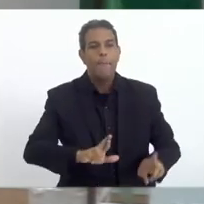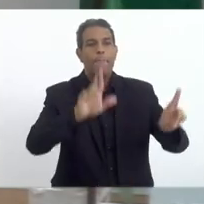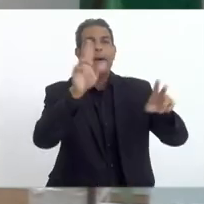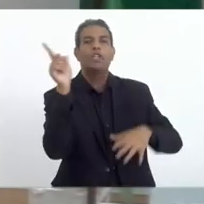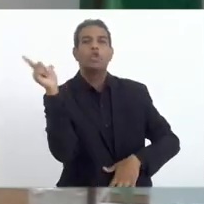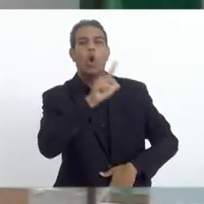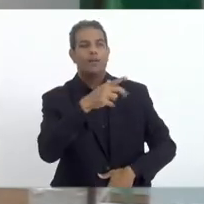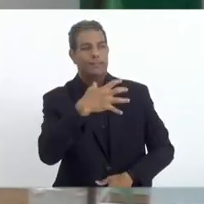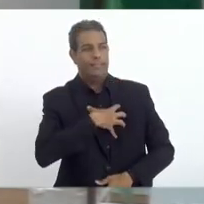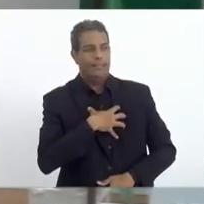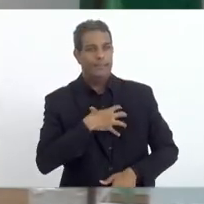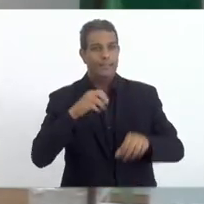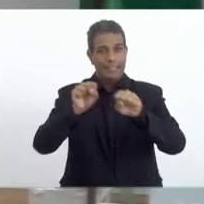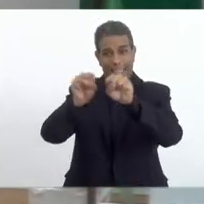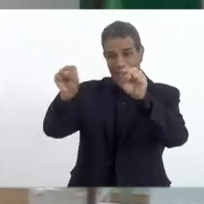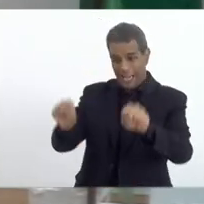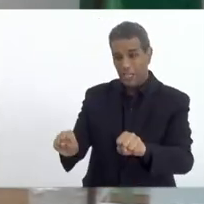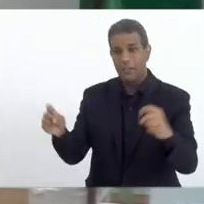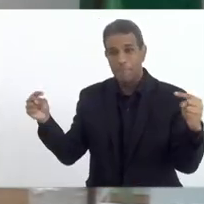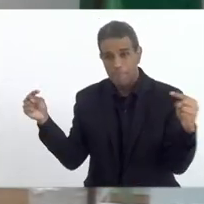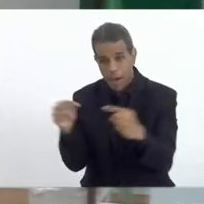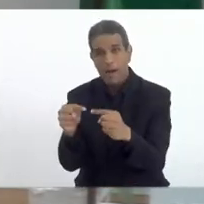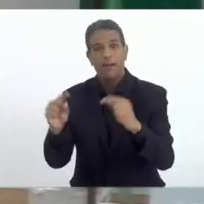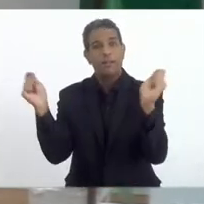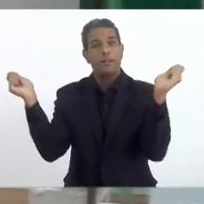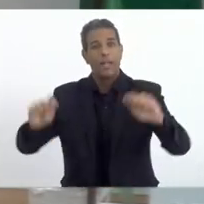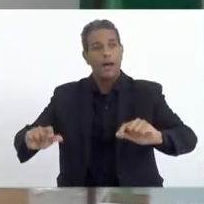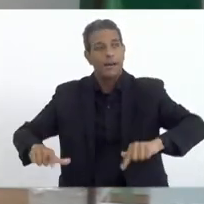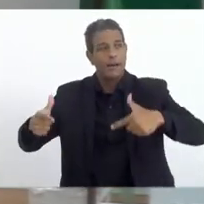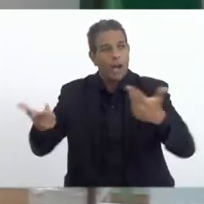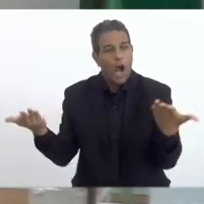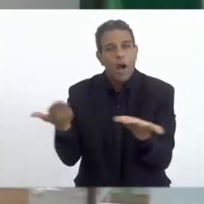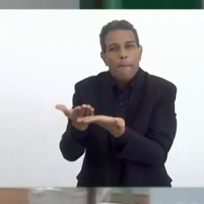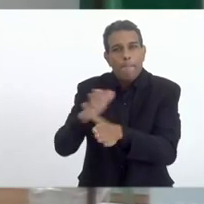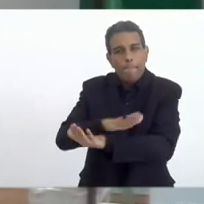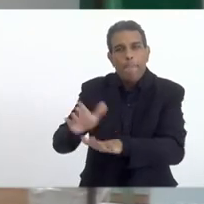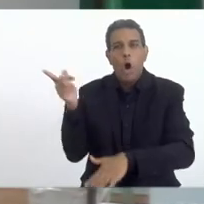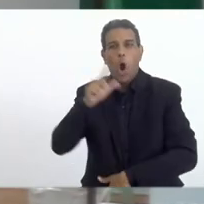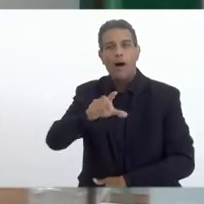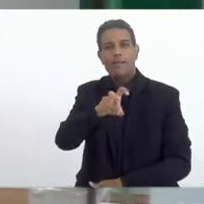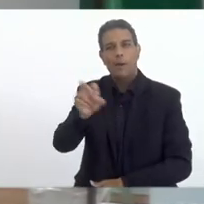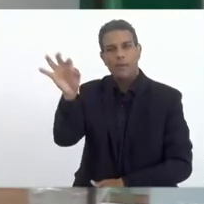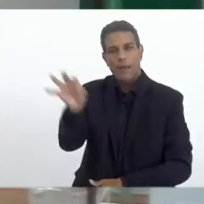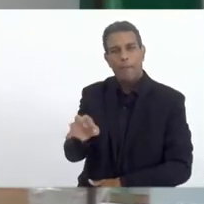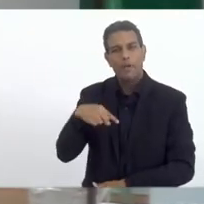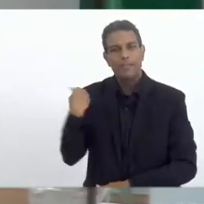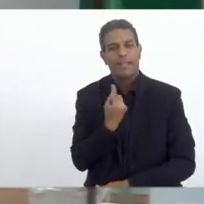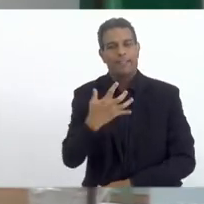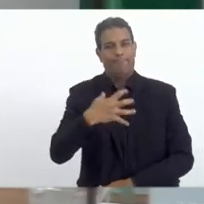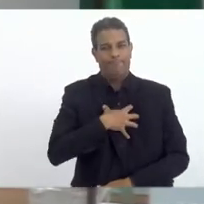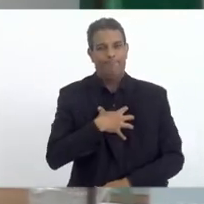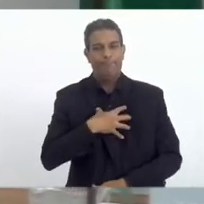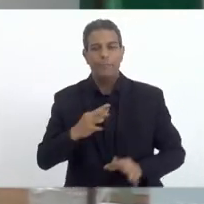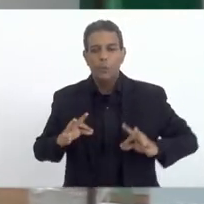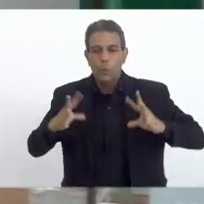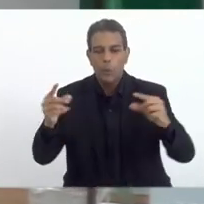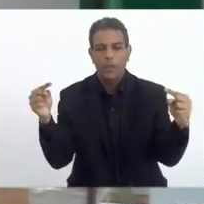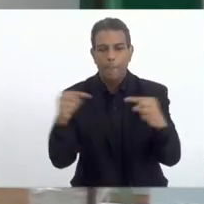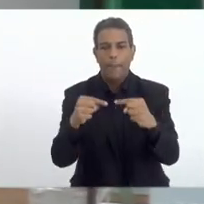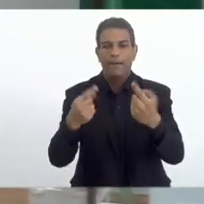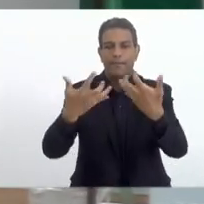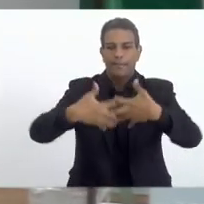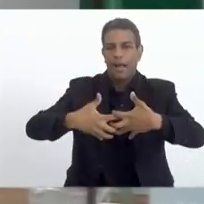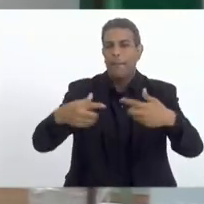responsável, o sistema previdenciário já é responsável praticamente por mais de 50% do total da